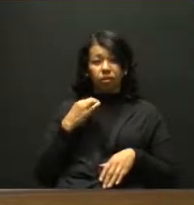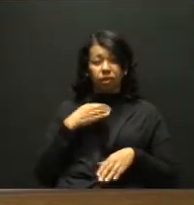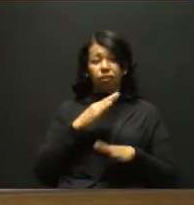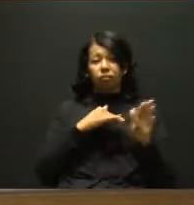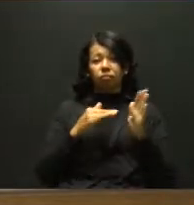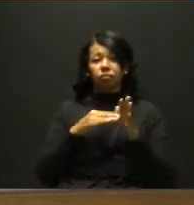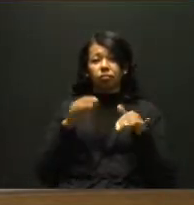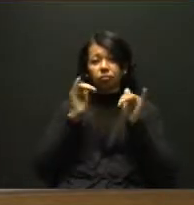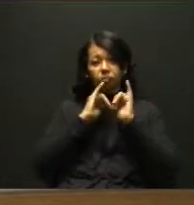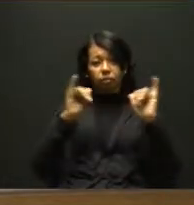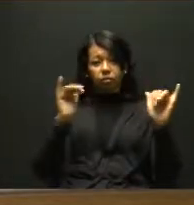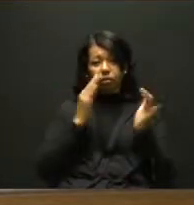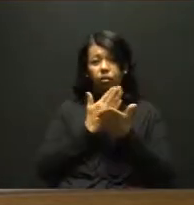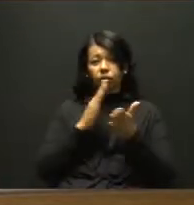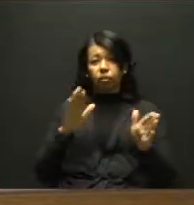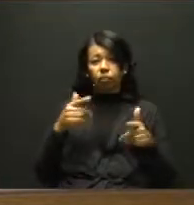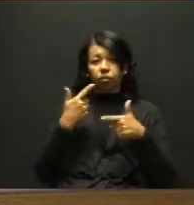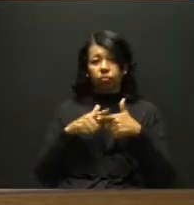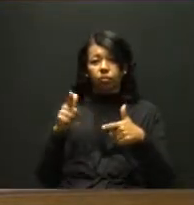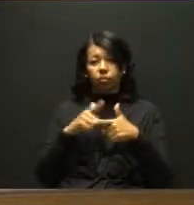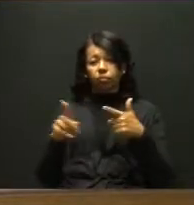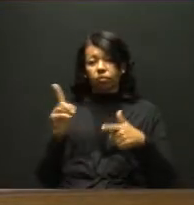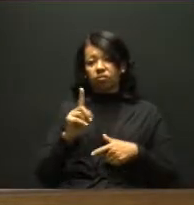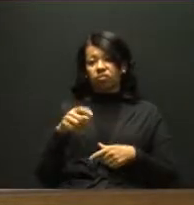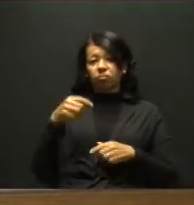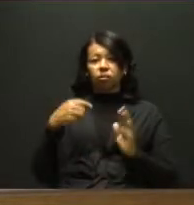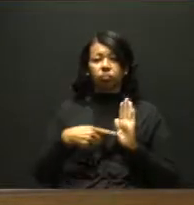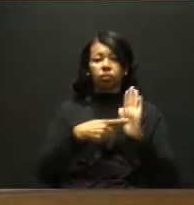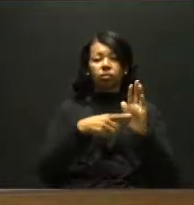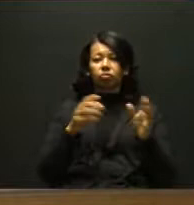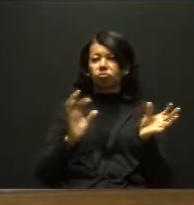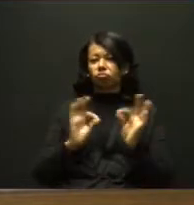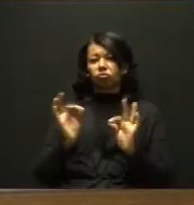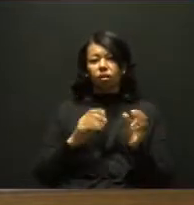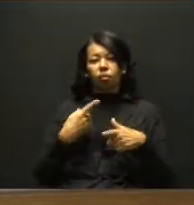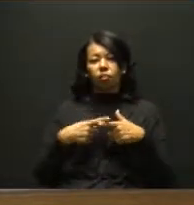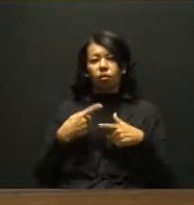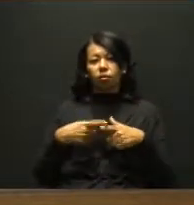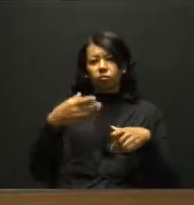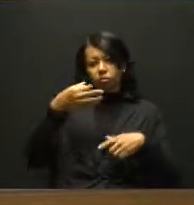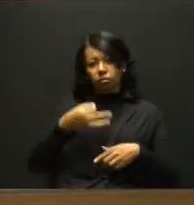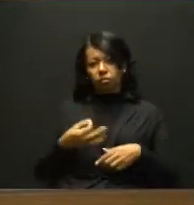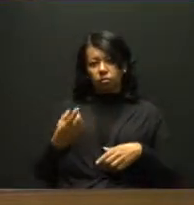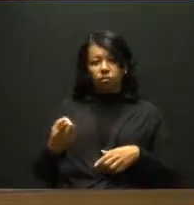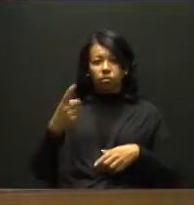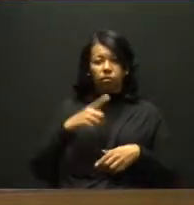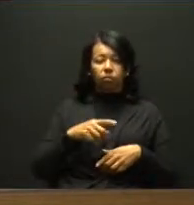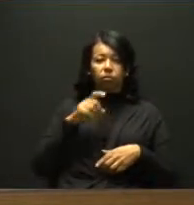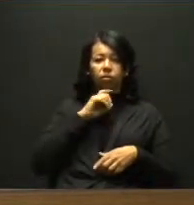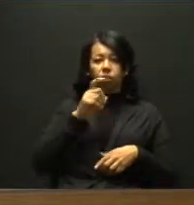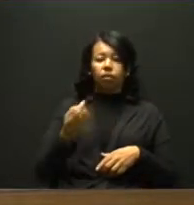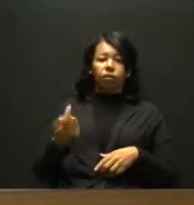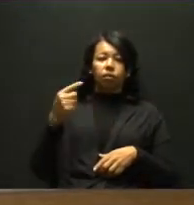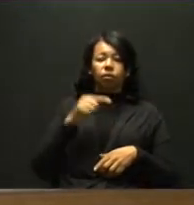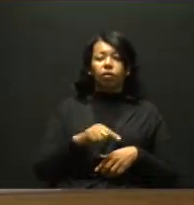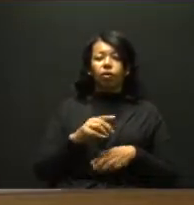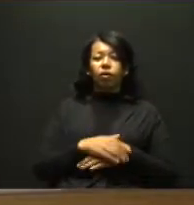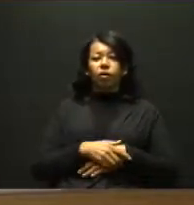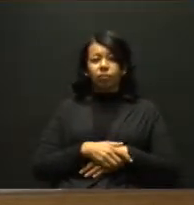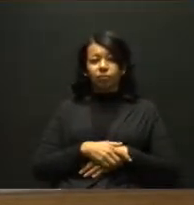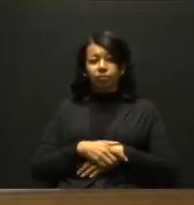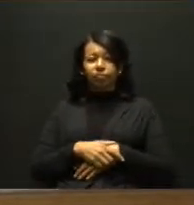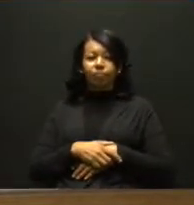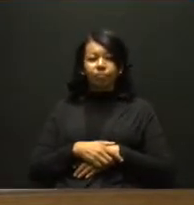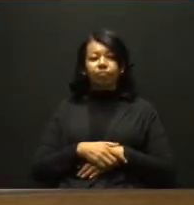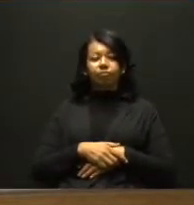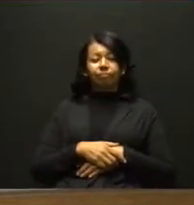sanar acabar com esse problema não seremos mais apontado de nada o que eu tenho certeza que ninguém aqui tem nada ninguém aqui é membro de empresa